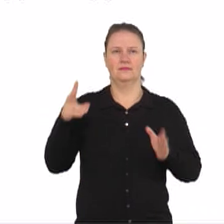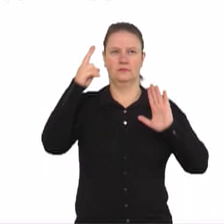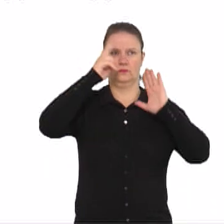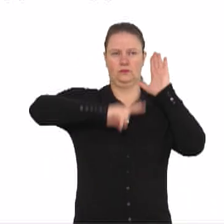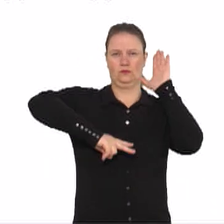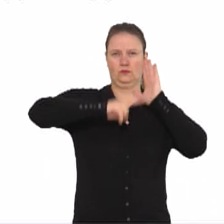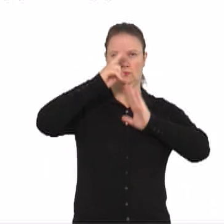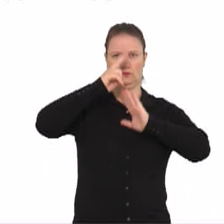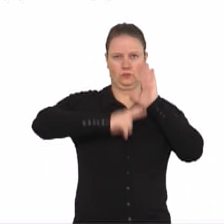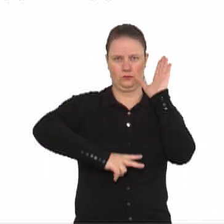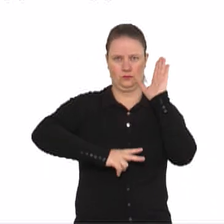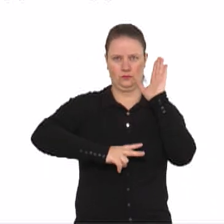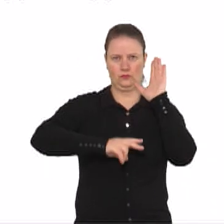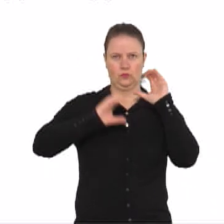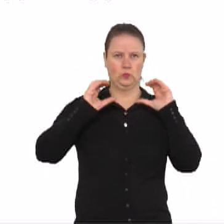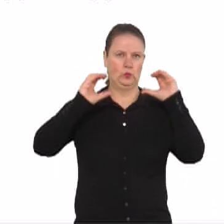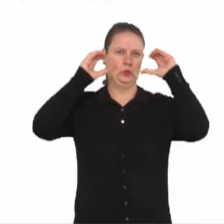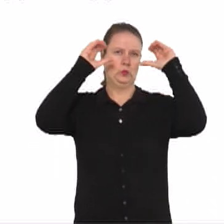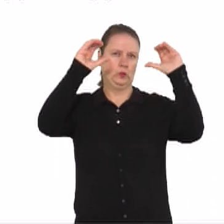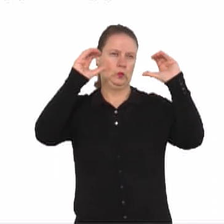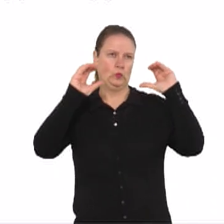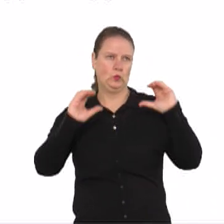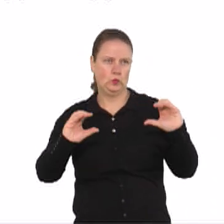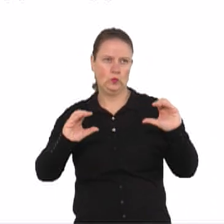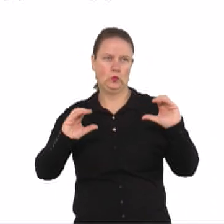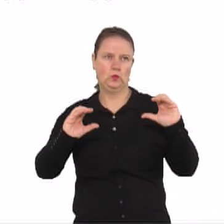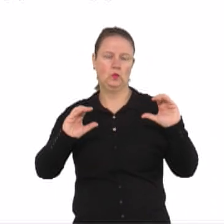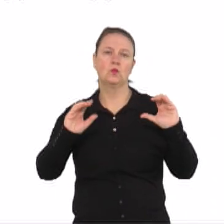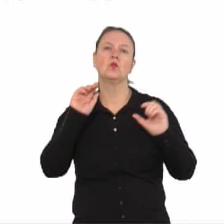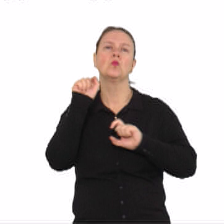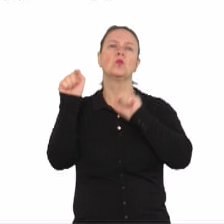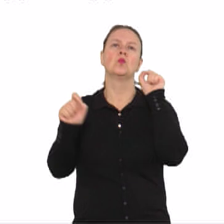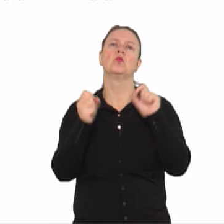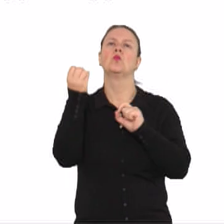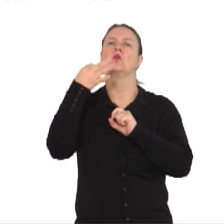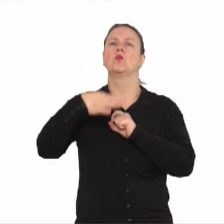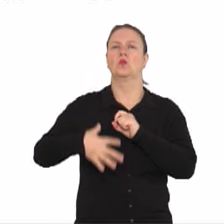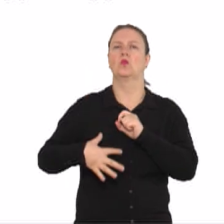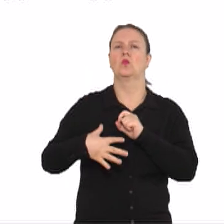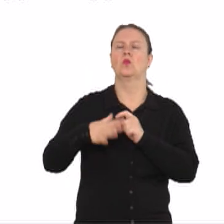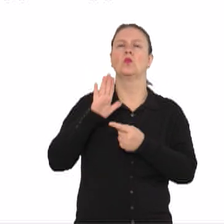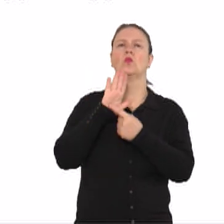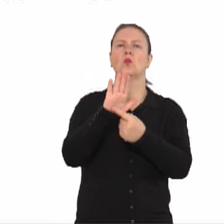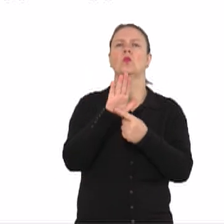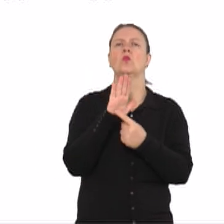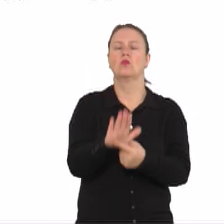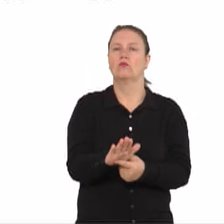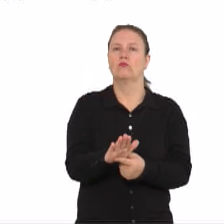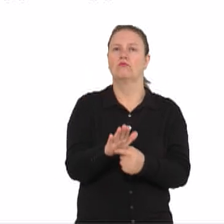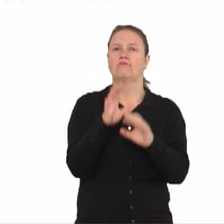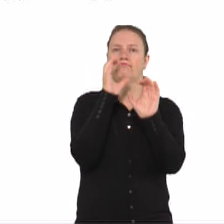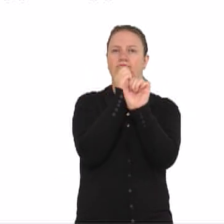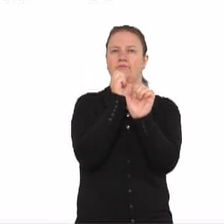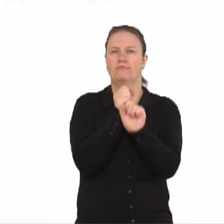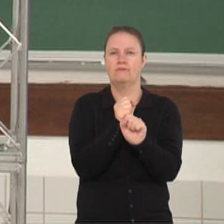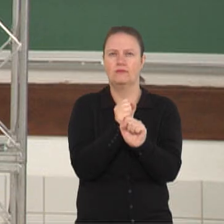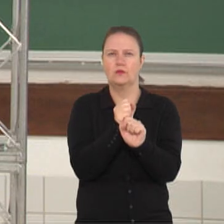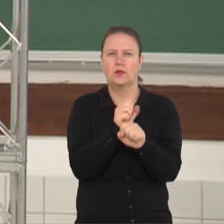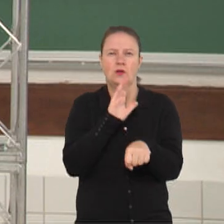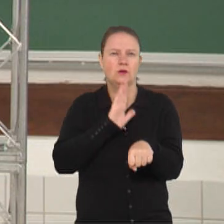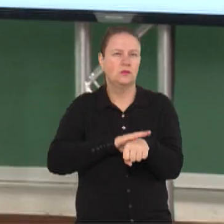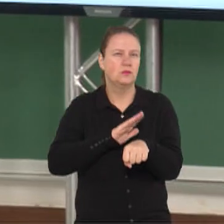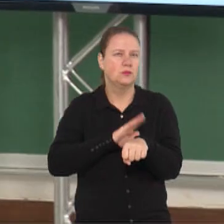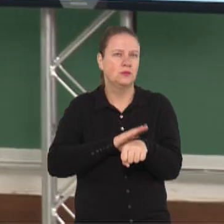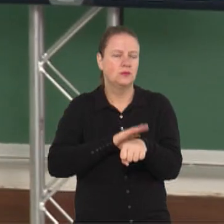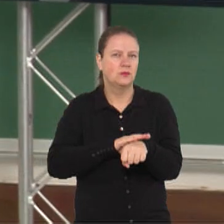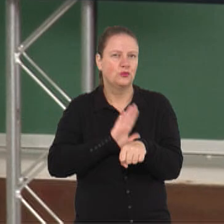Leia as funções dadas, qual é o valor numérico indicado para ser calculado. E daqui a um pouquinho